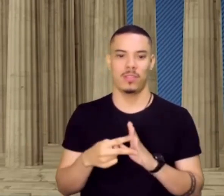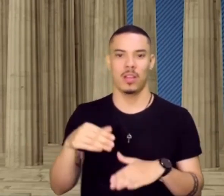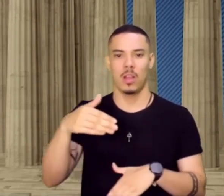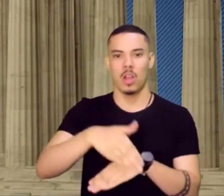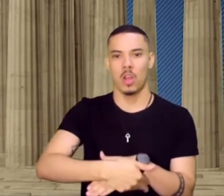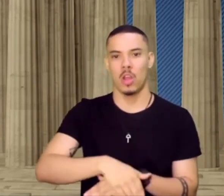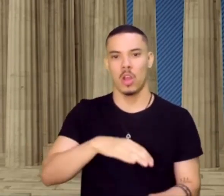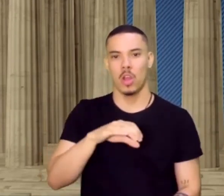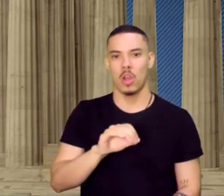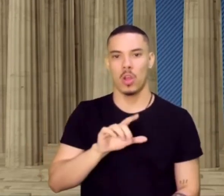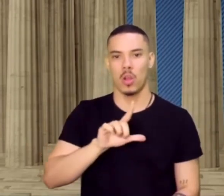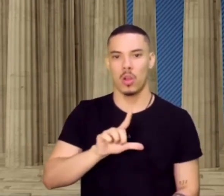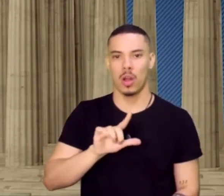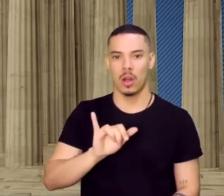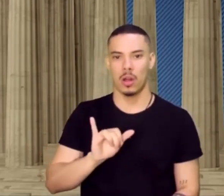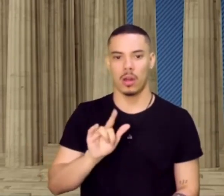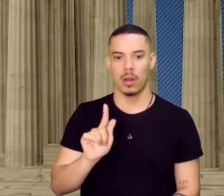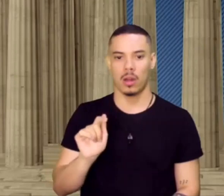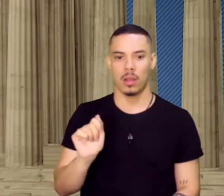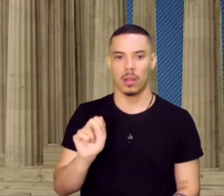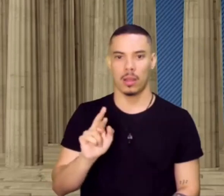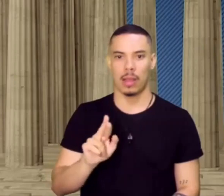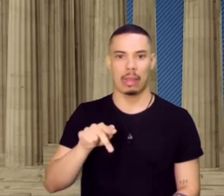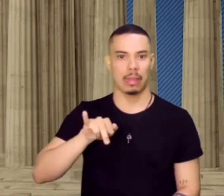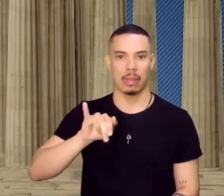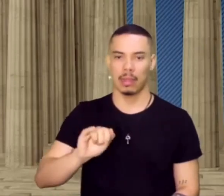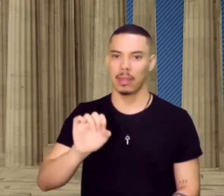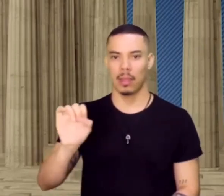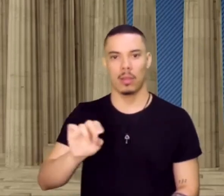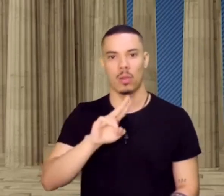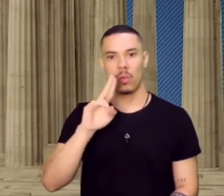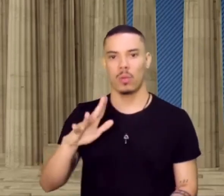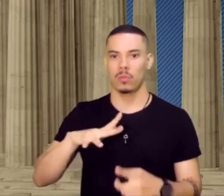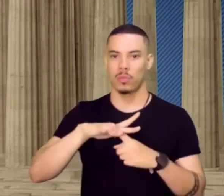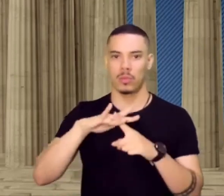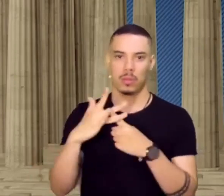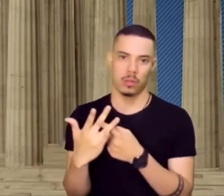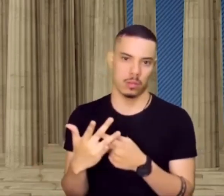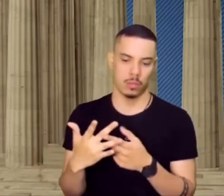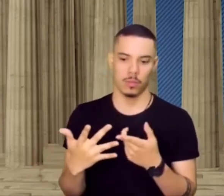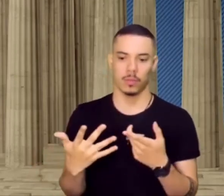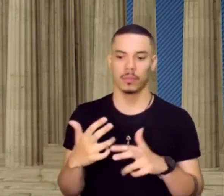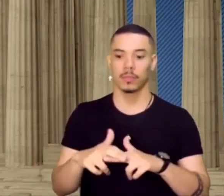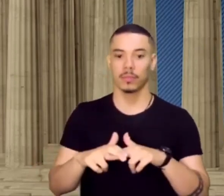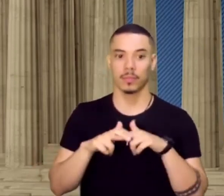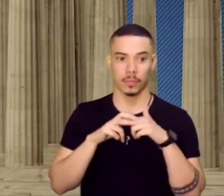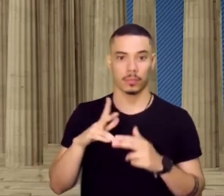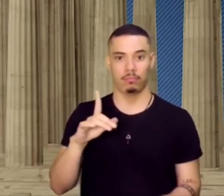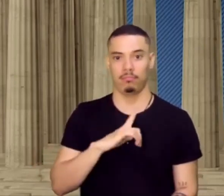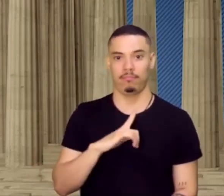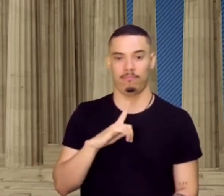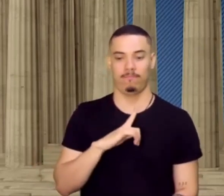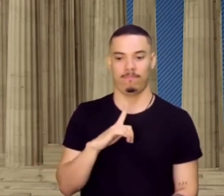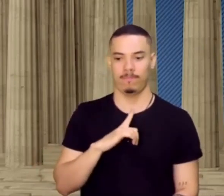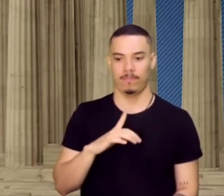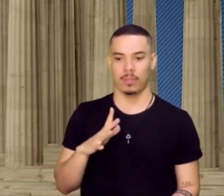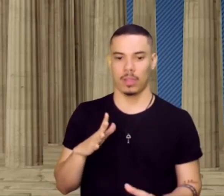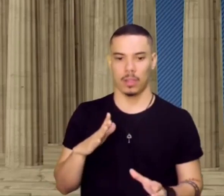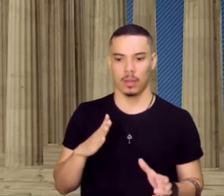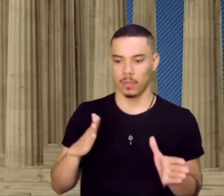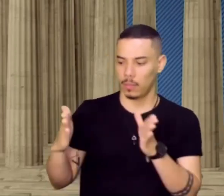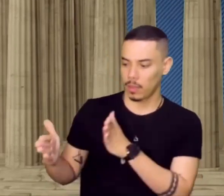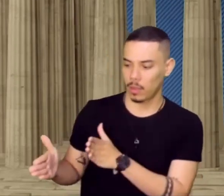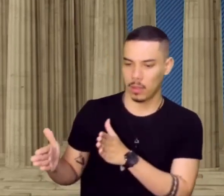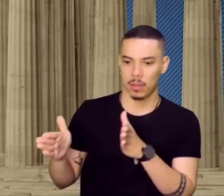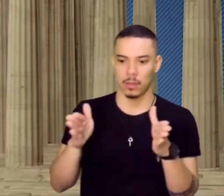sentido. Ou socialismo, etc. Então a democracia ela tem essa questão, né, de ter aparato de